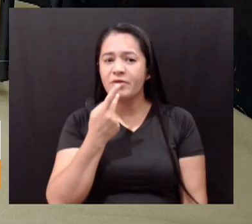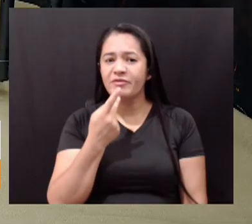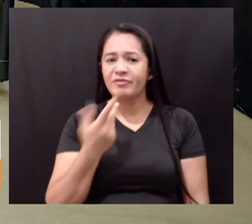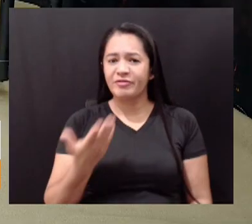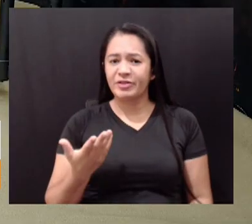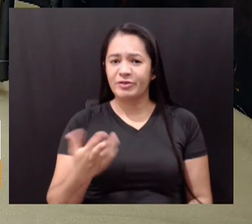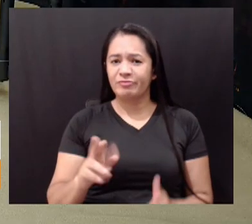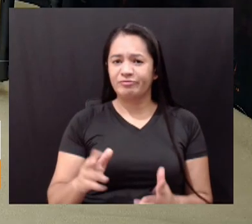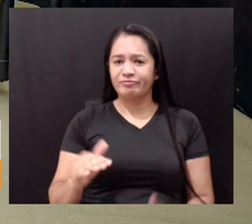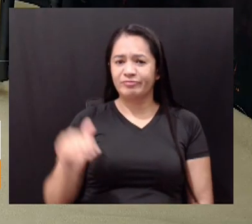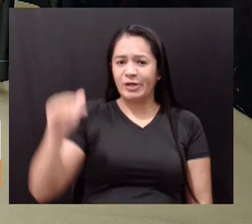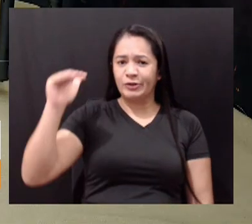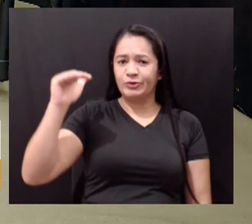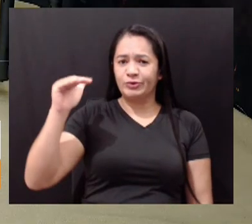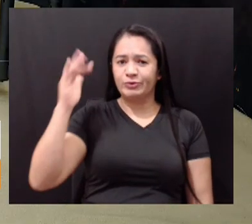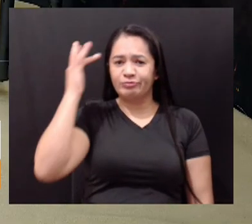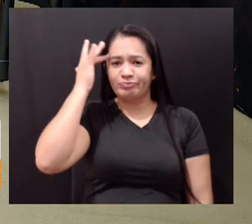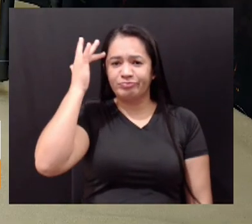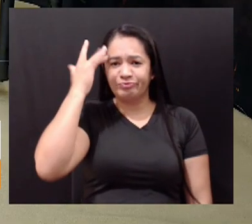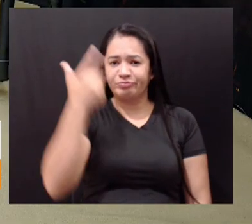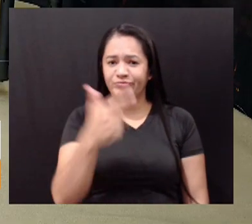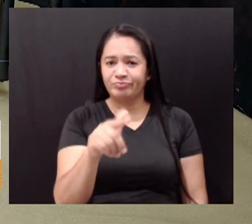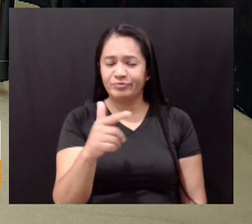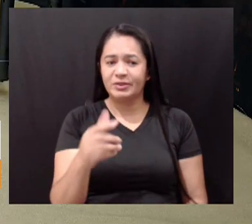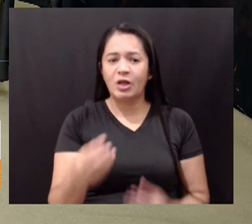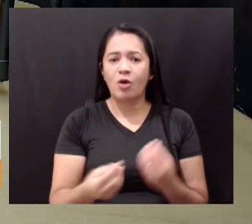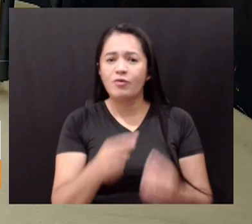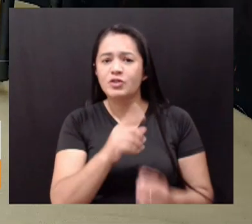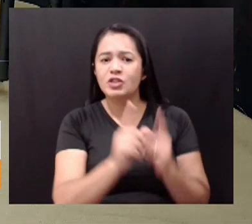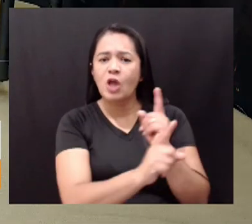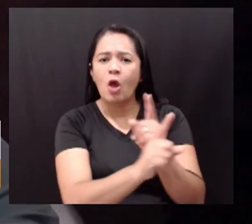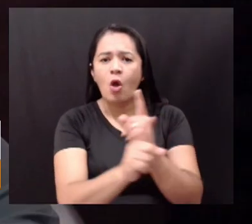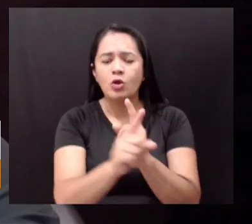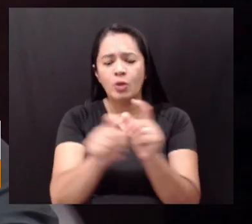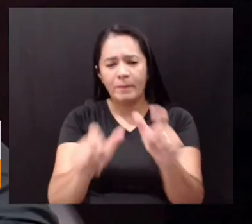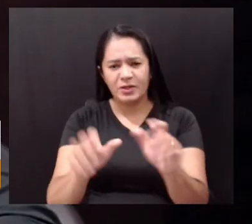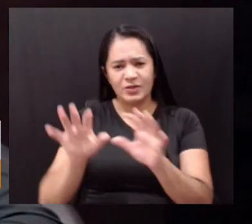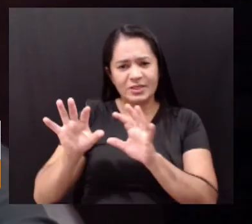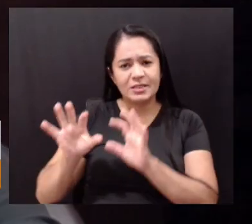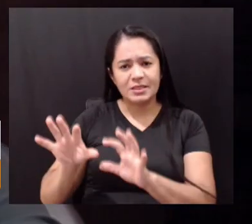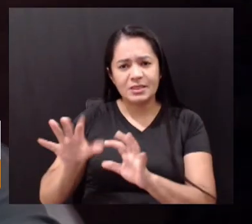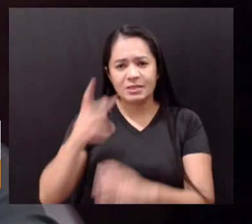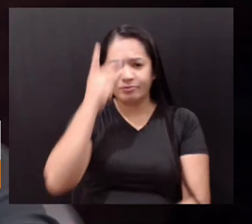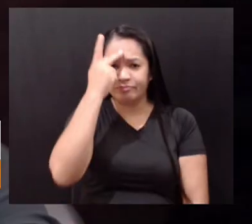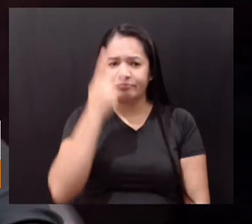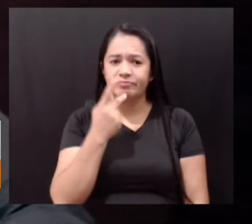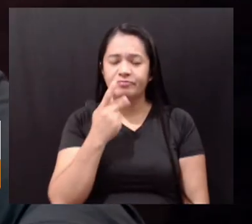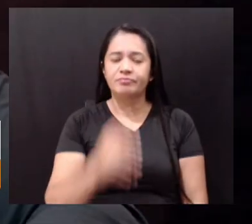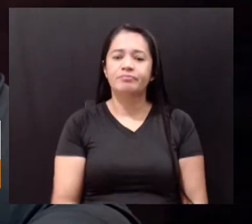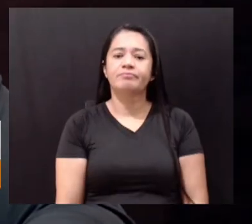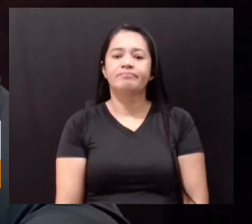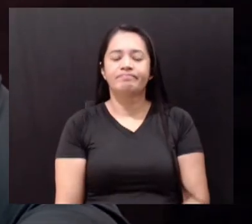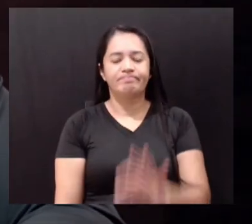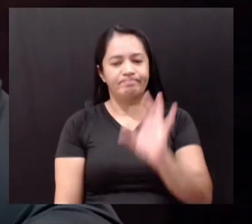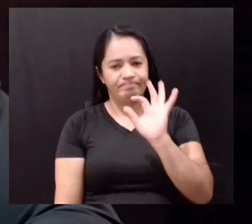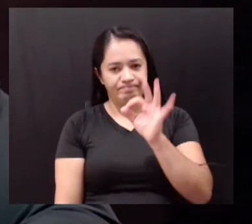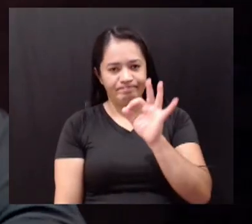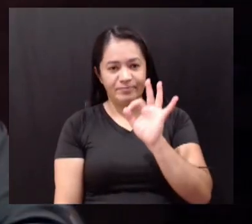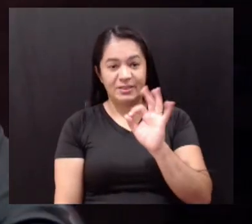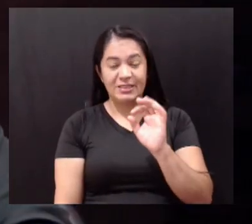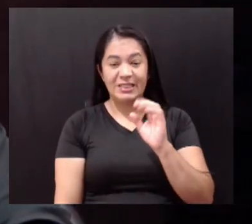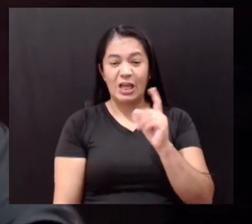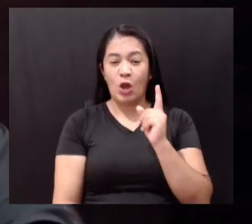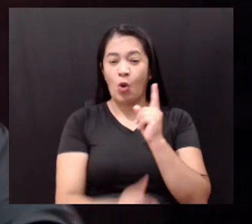encontrado pessoas aí no decorrer da sua carreira com esse perfil? Perfeito. A gente tem encontrado bastante,